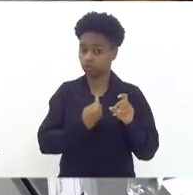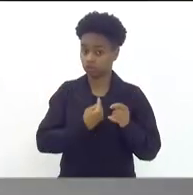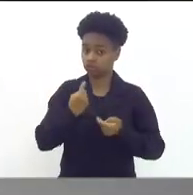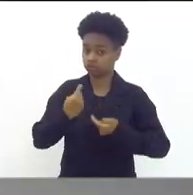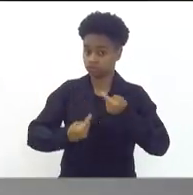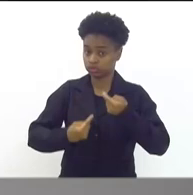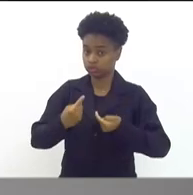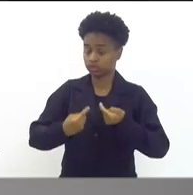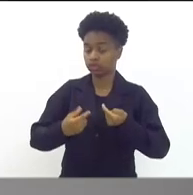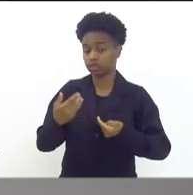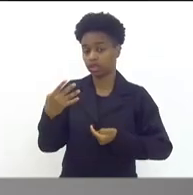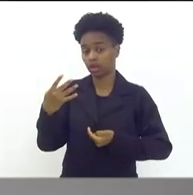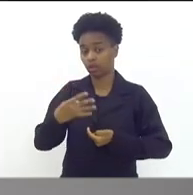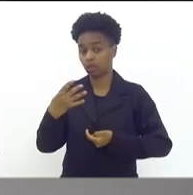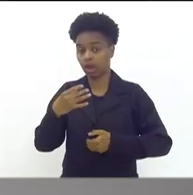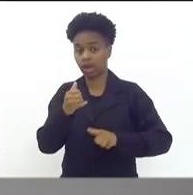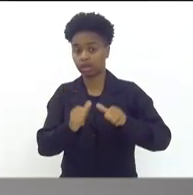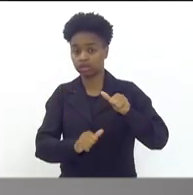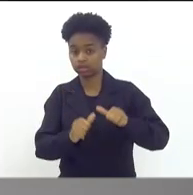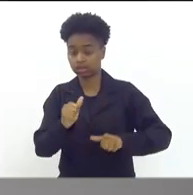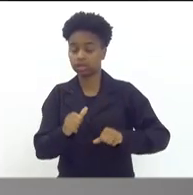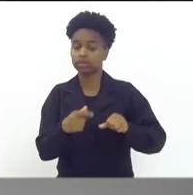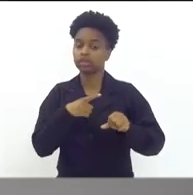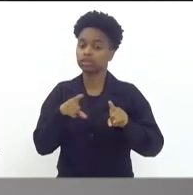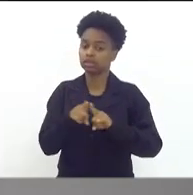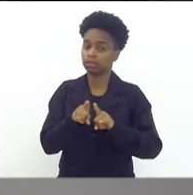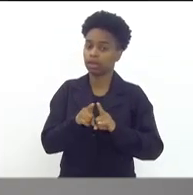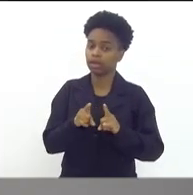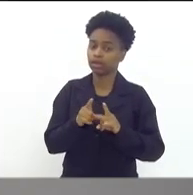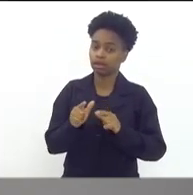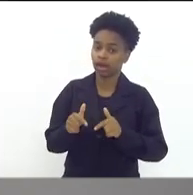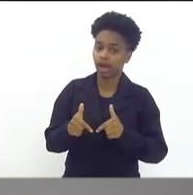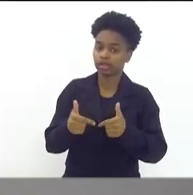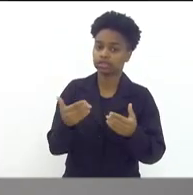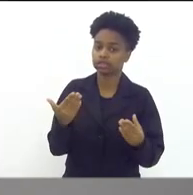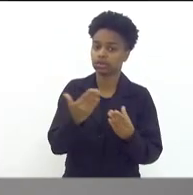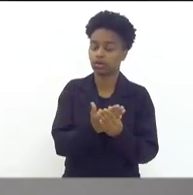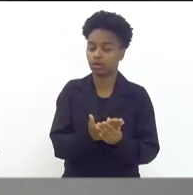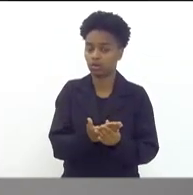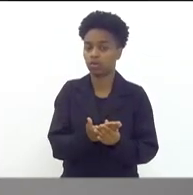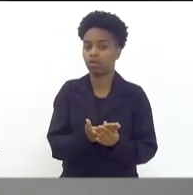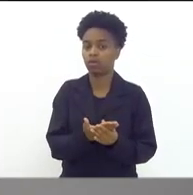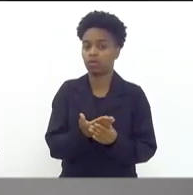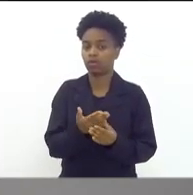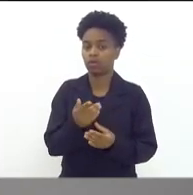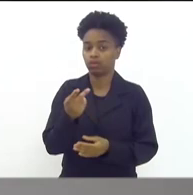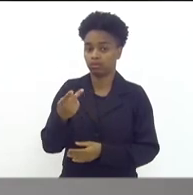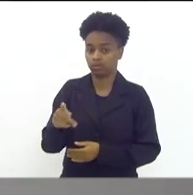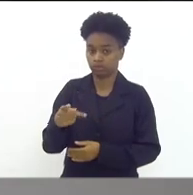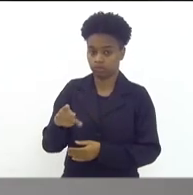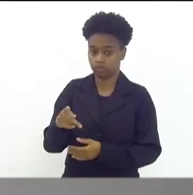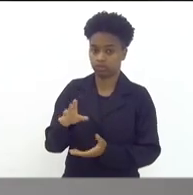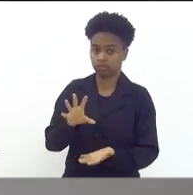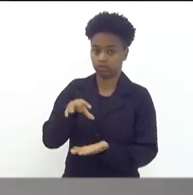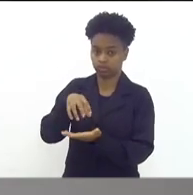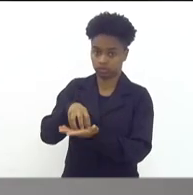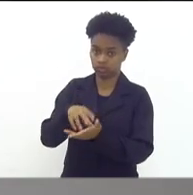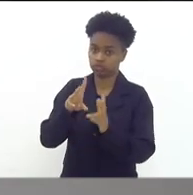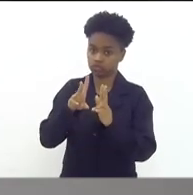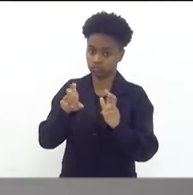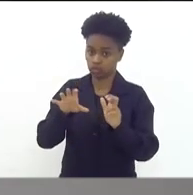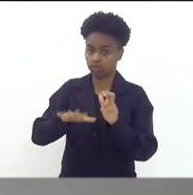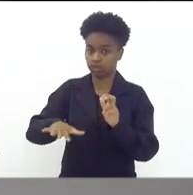na quarta revisão inclusive há também uma ação judicial da concessionária em relação a esse assunto